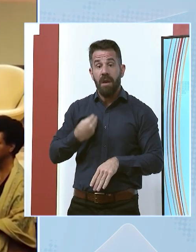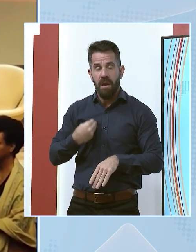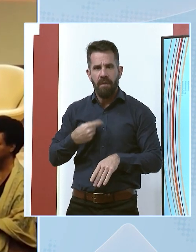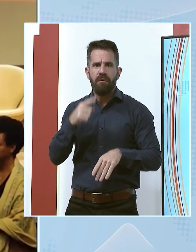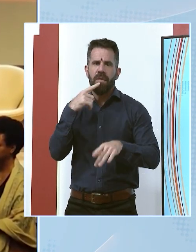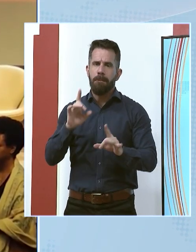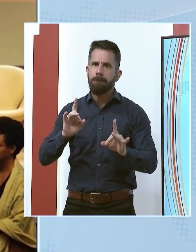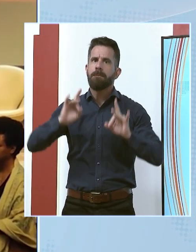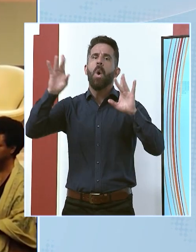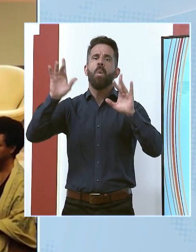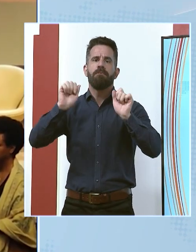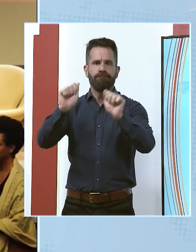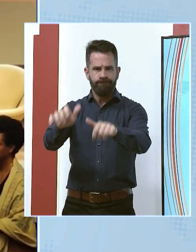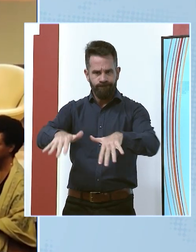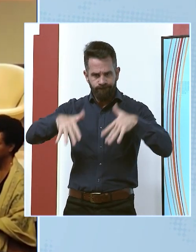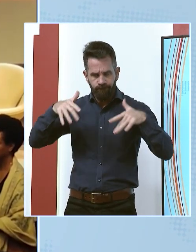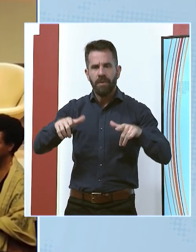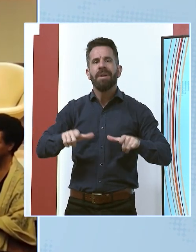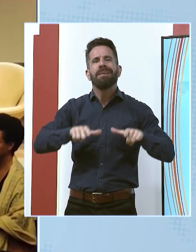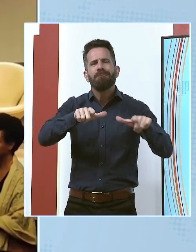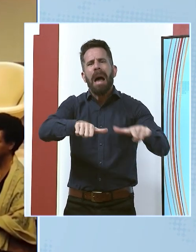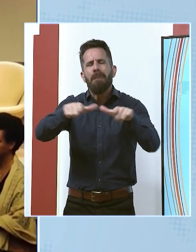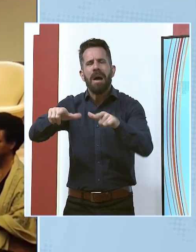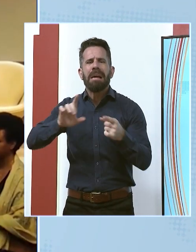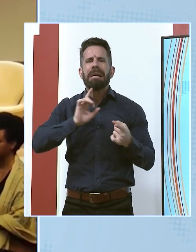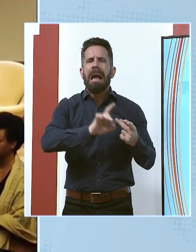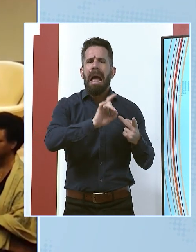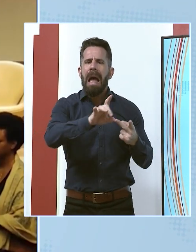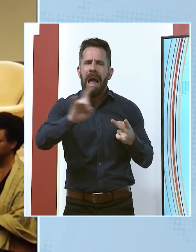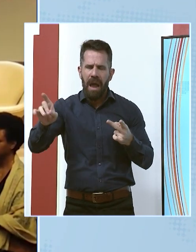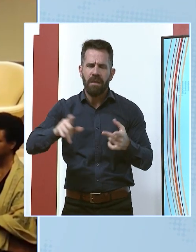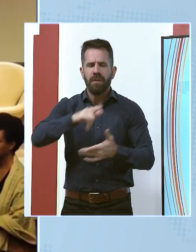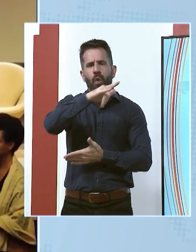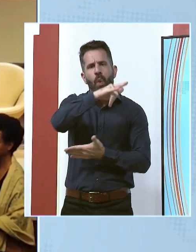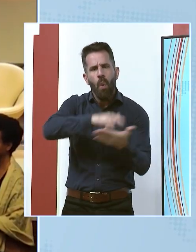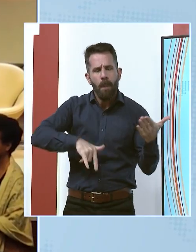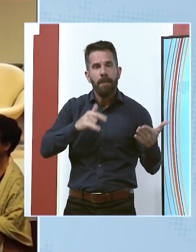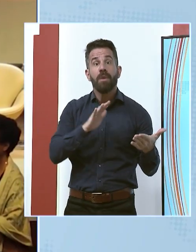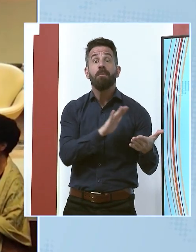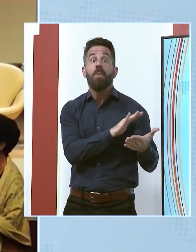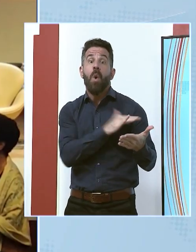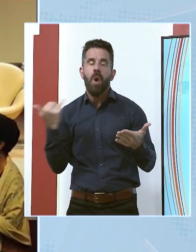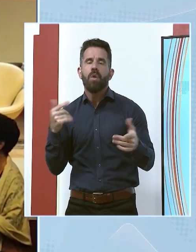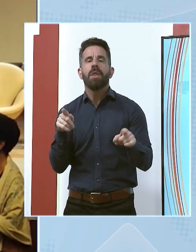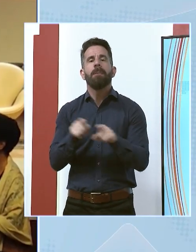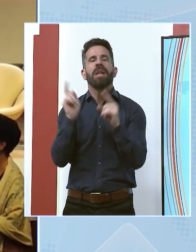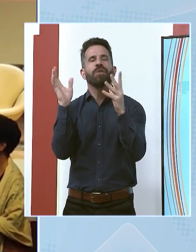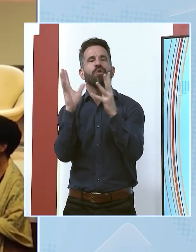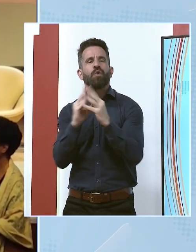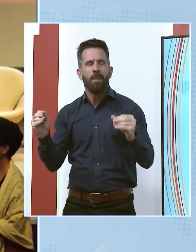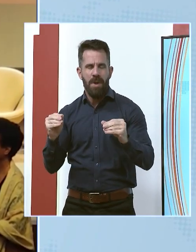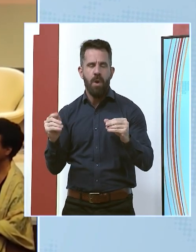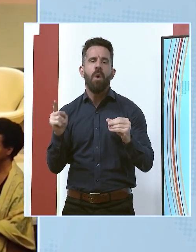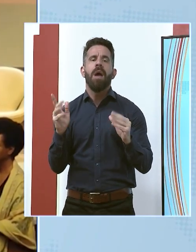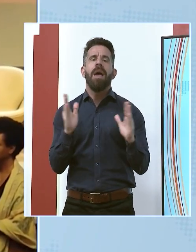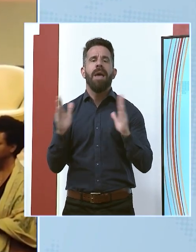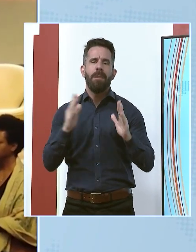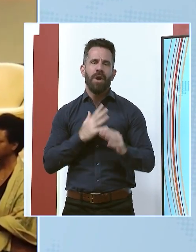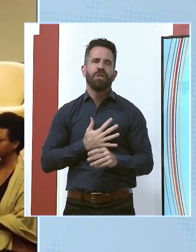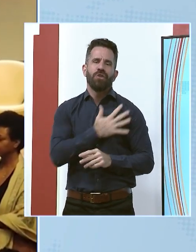certidões de óbito retificadas das pessoas mortas e desaparecidas durante a ditadura